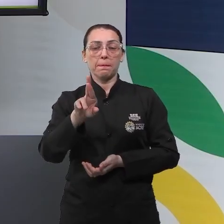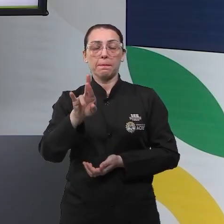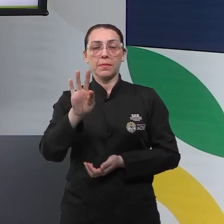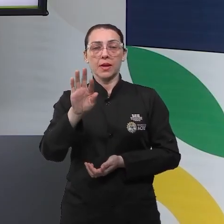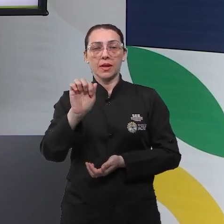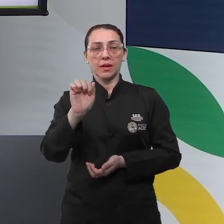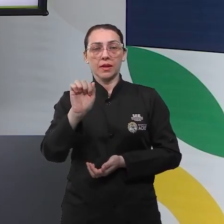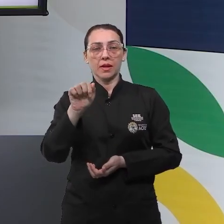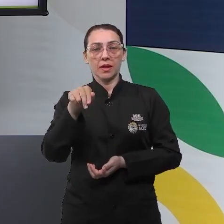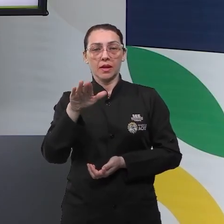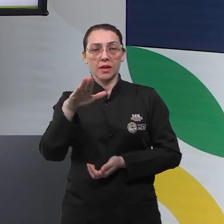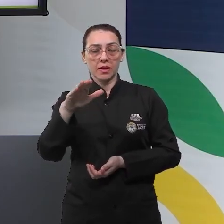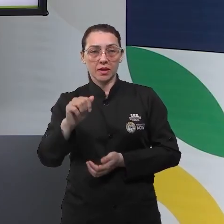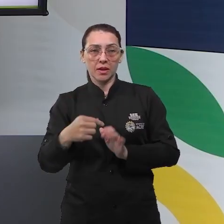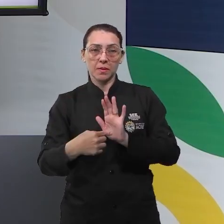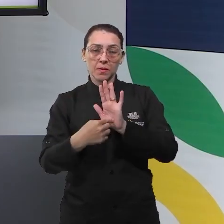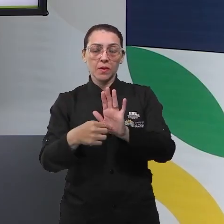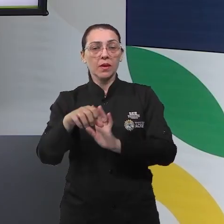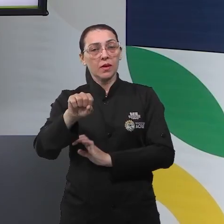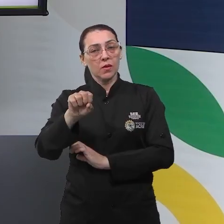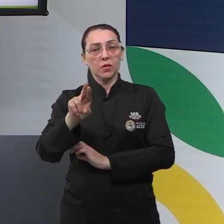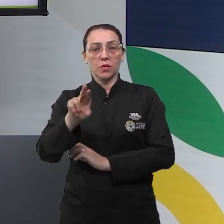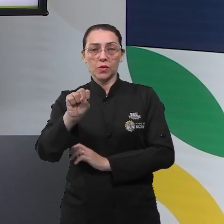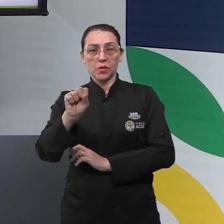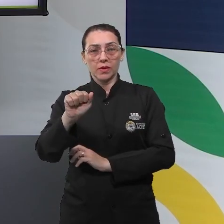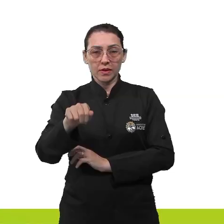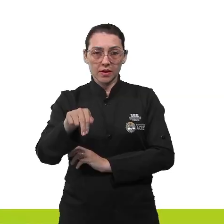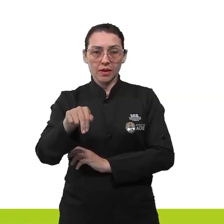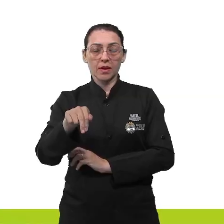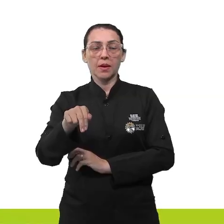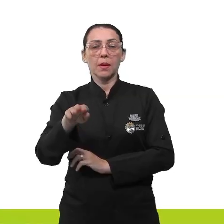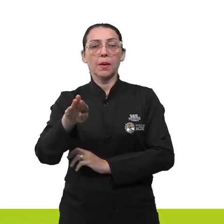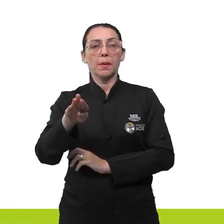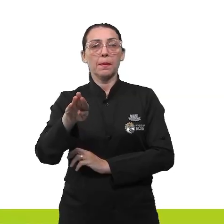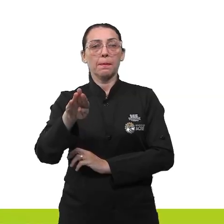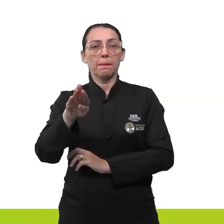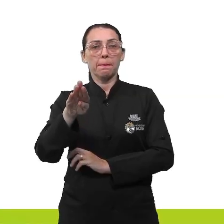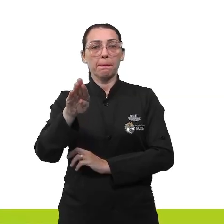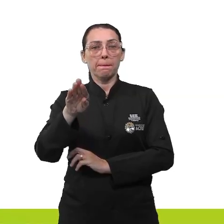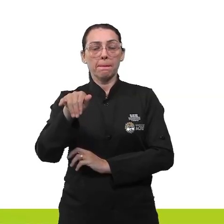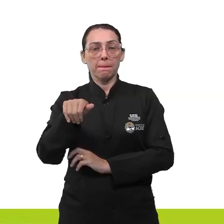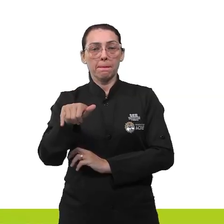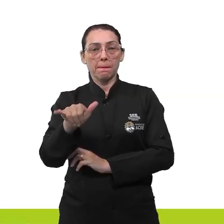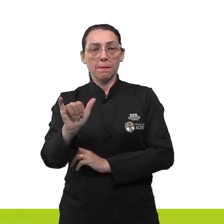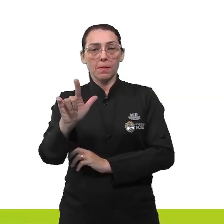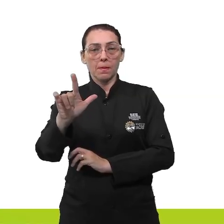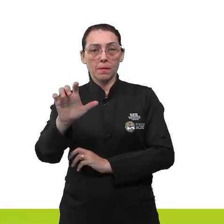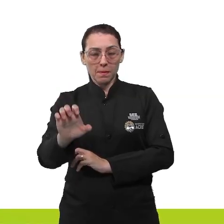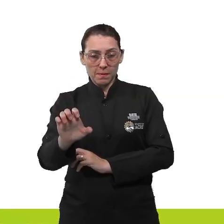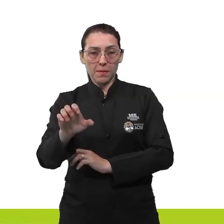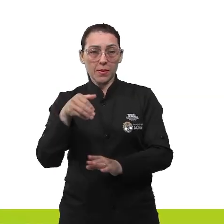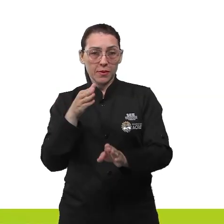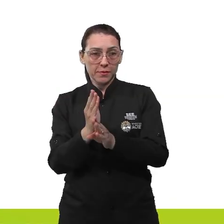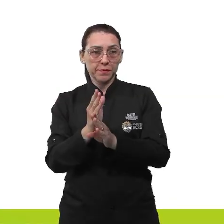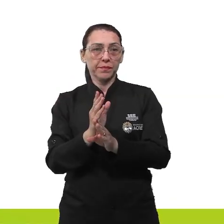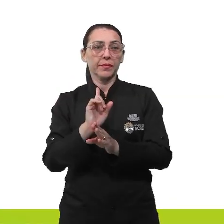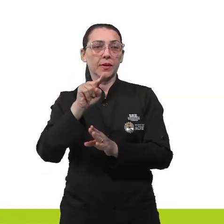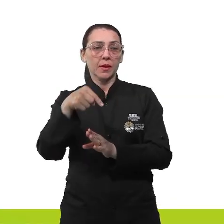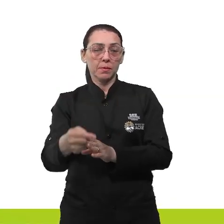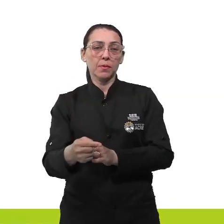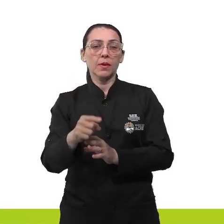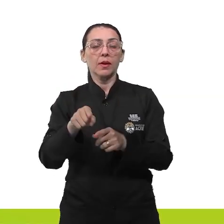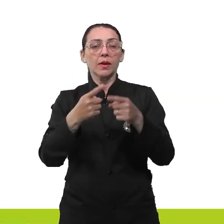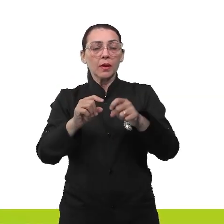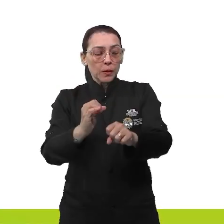seu talento é que revelou Susan Boyle. Aí vamos ver aqui no segundo parágrafo, né? Porém, logo que